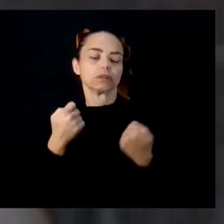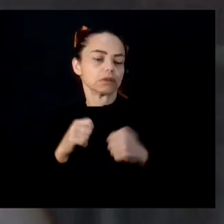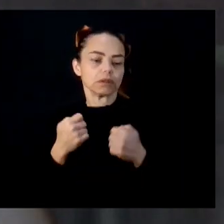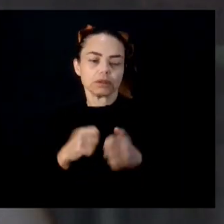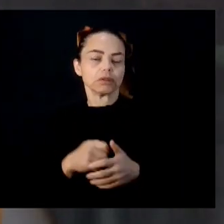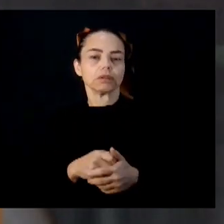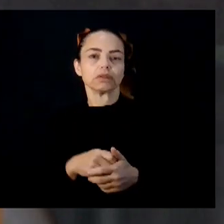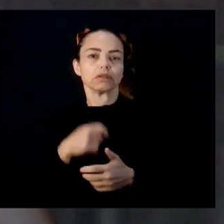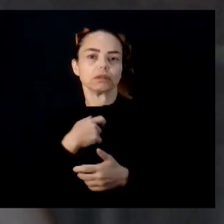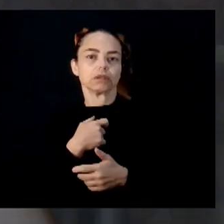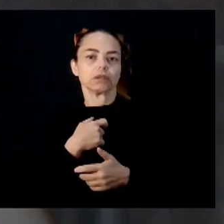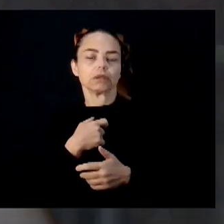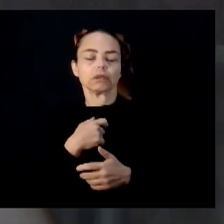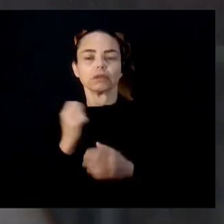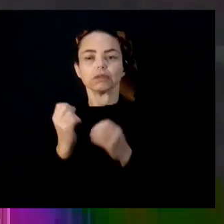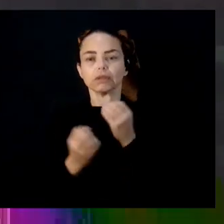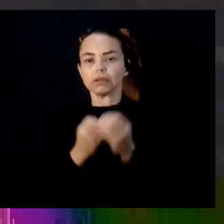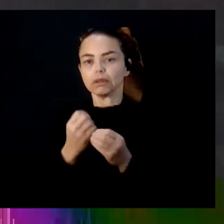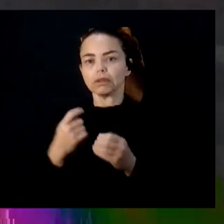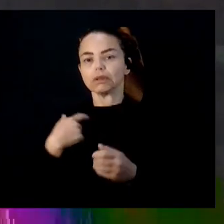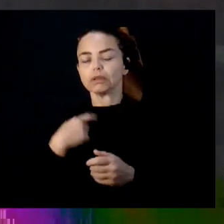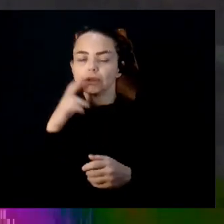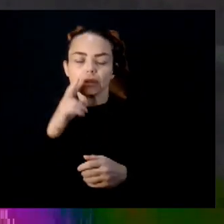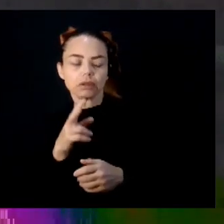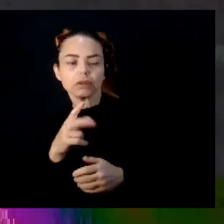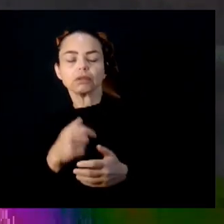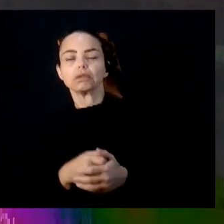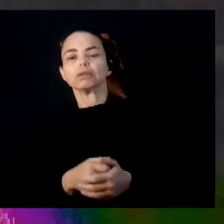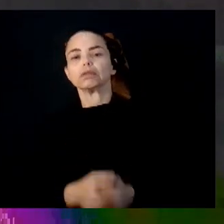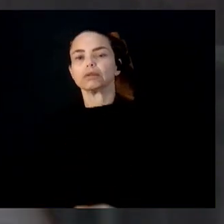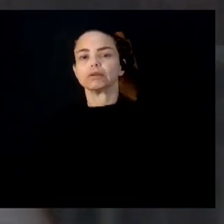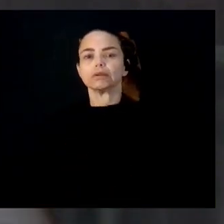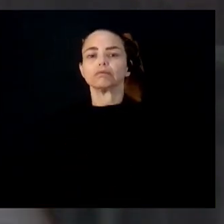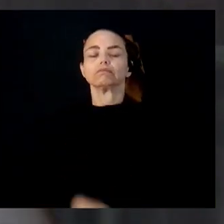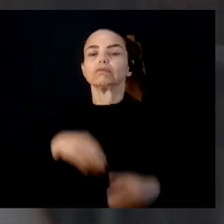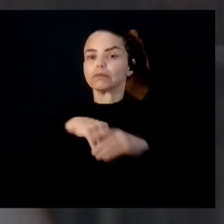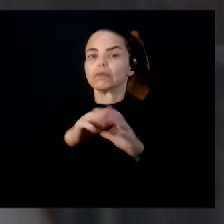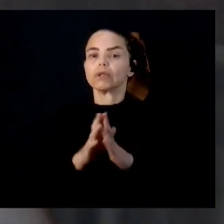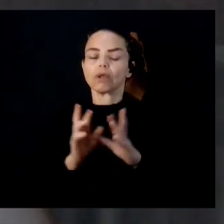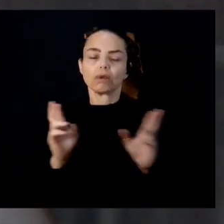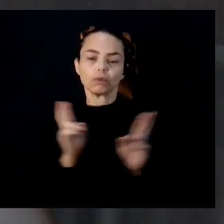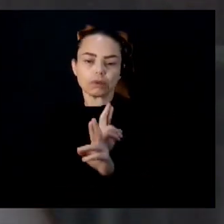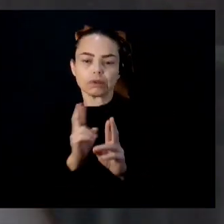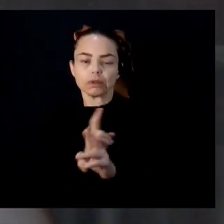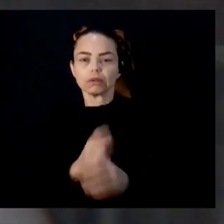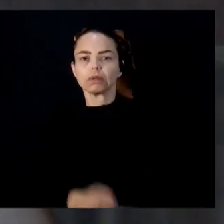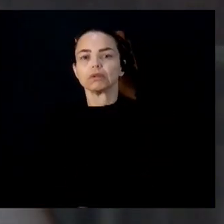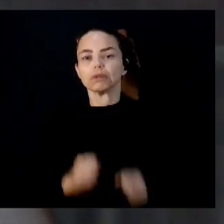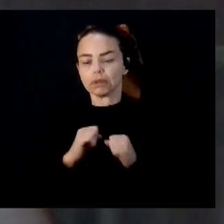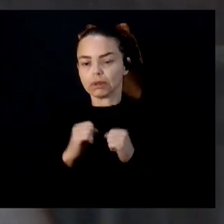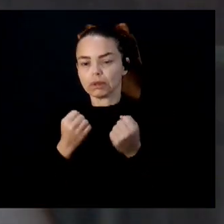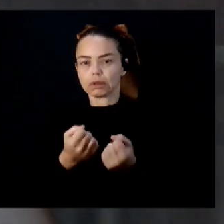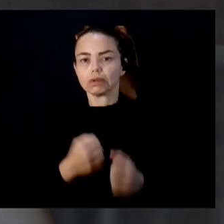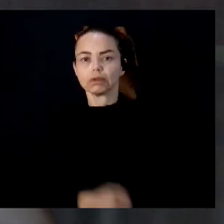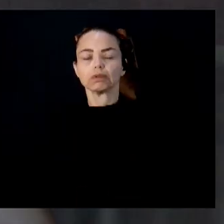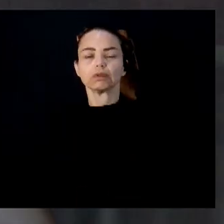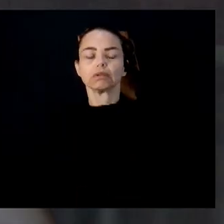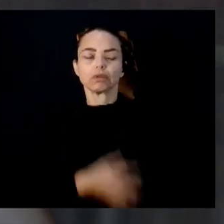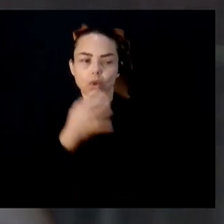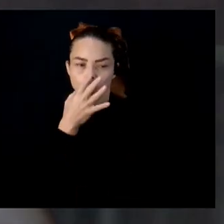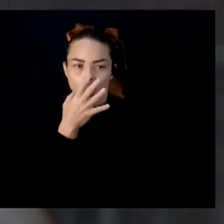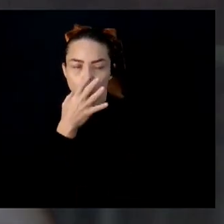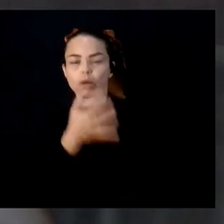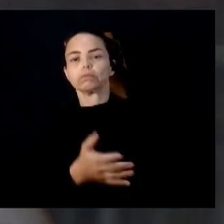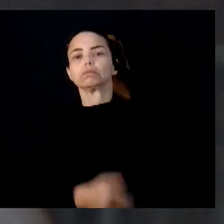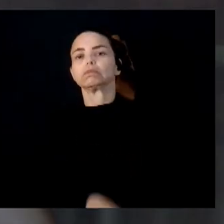essas formas que a gente vai olhar. Então, dentro da nossa relação, a gente também tem que fazer o outro esforço, que é admirar e olhar essa pessoa